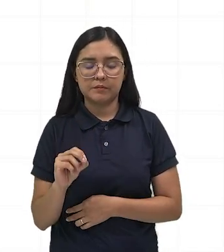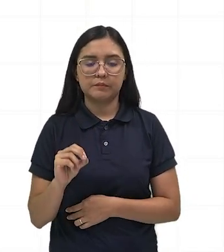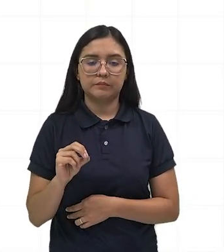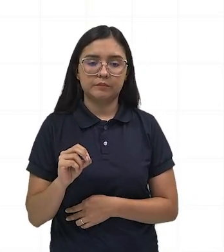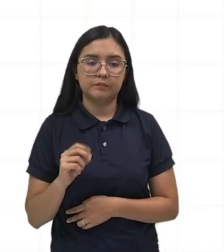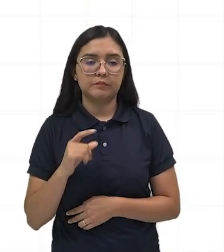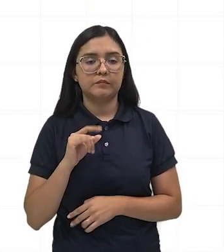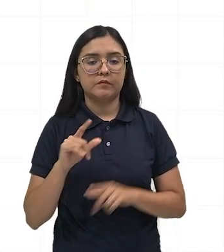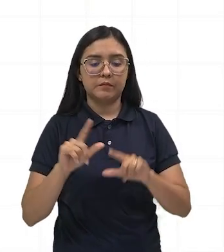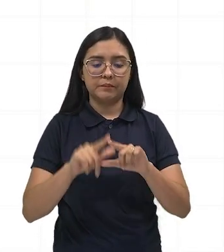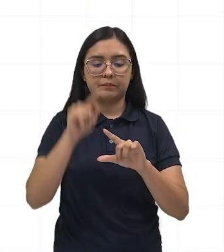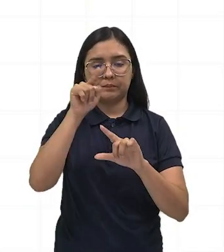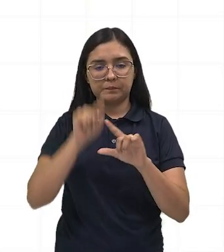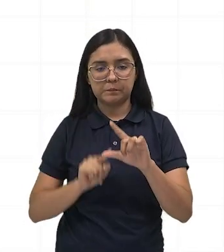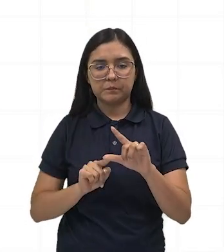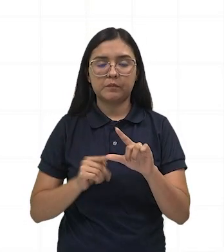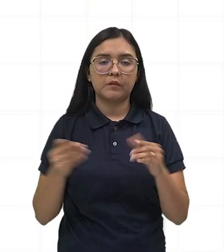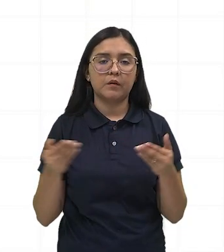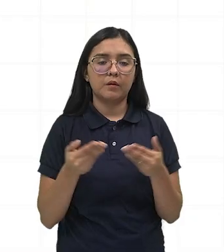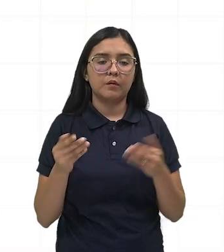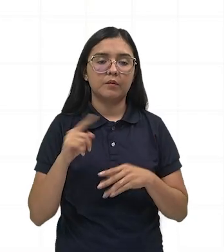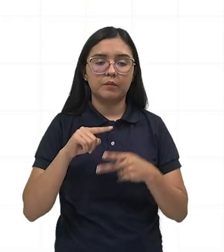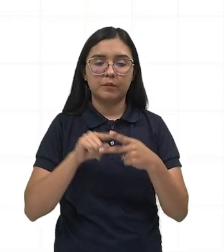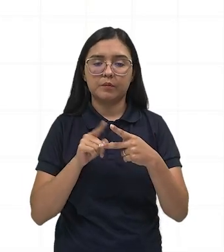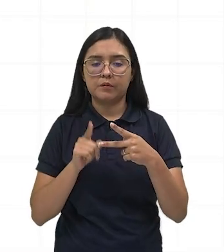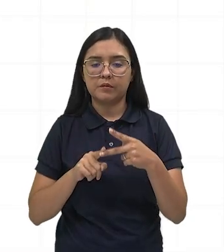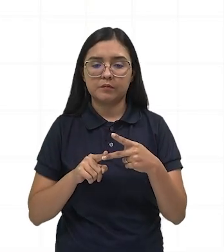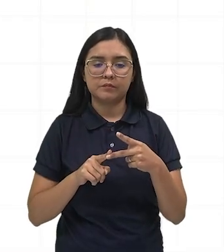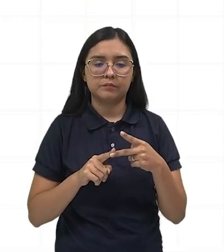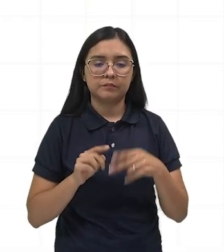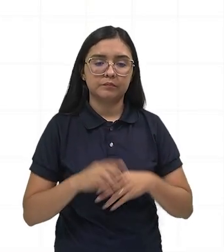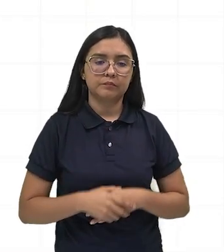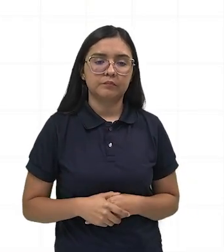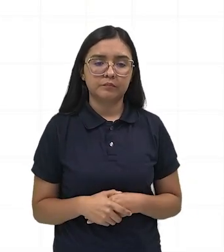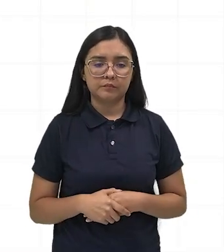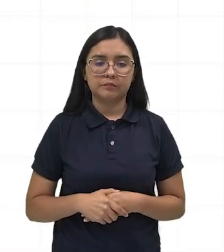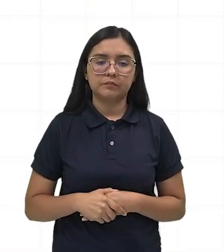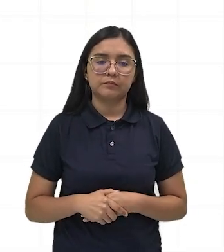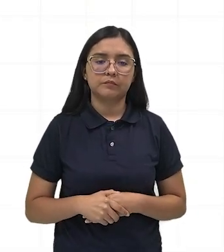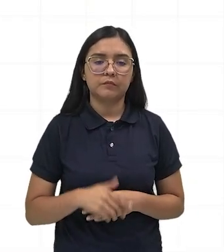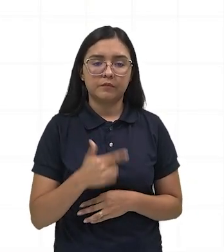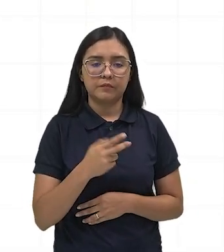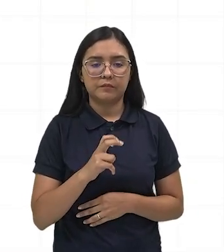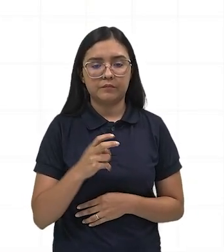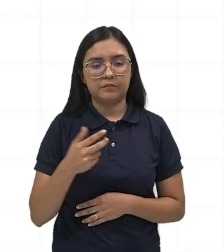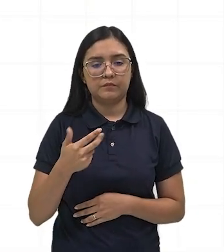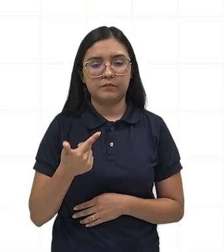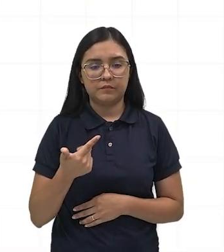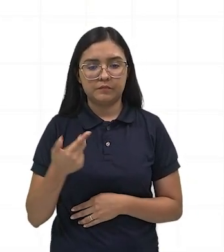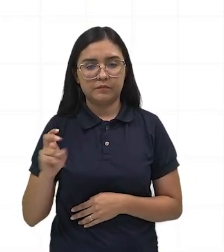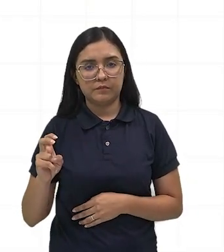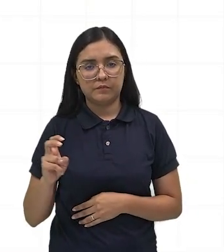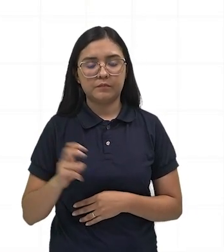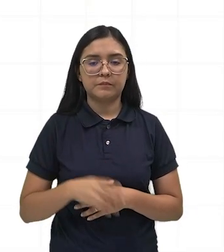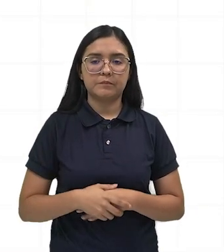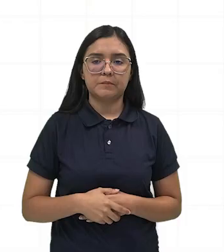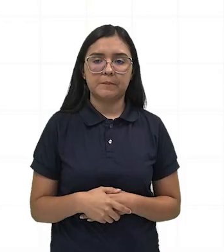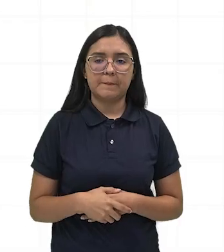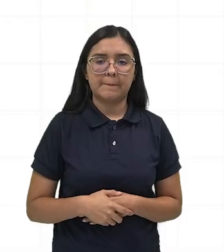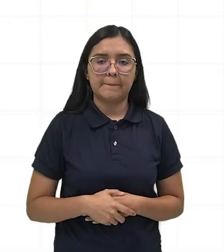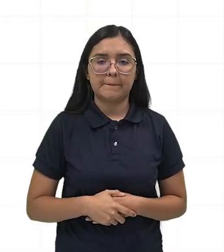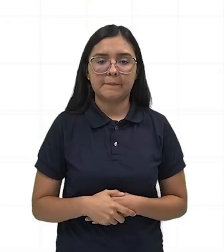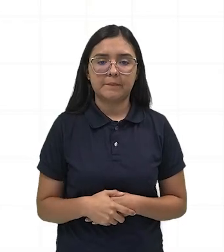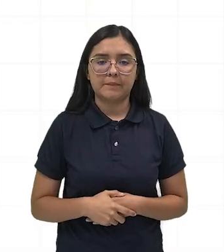sendo cortado pela bissetriz, agora ele vai medir dois ângulos de 25 graus. Ok? Não